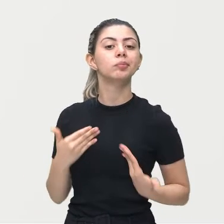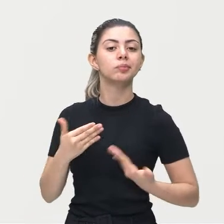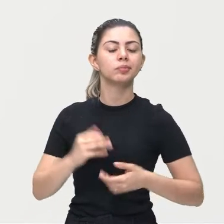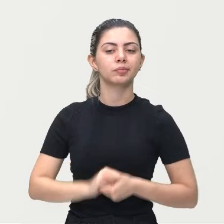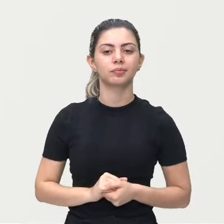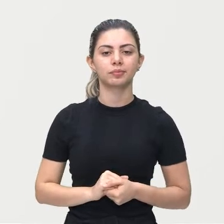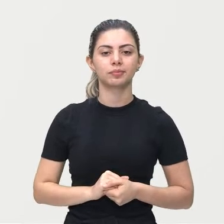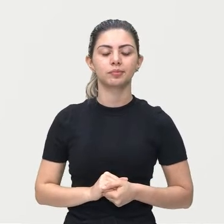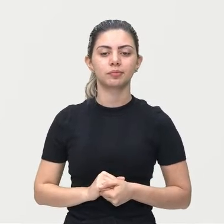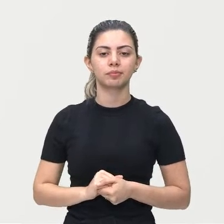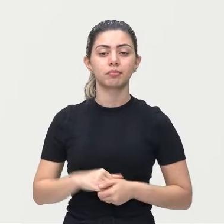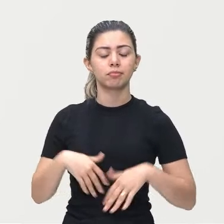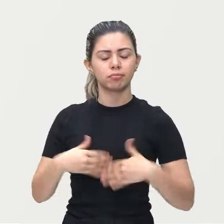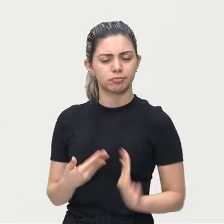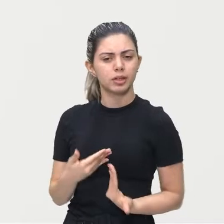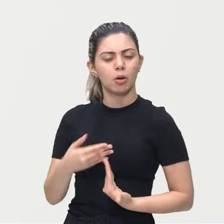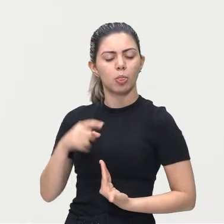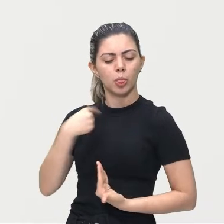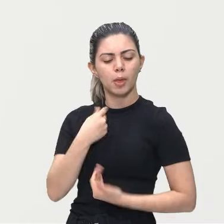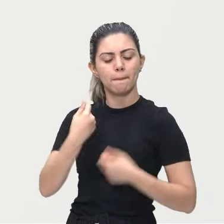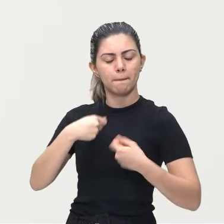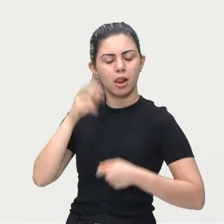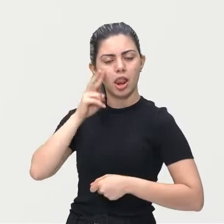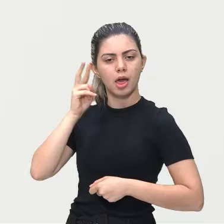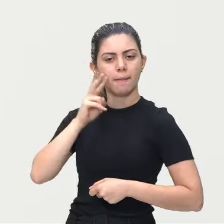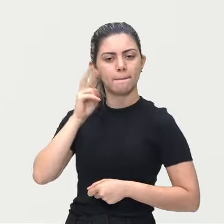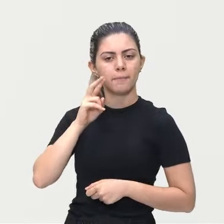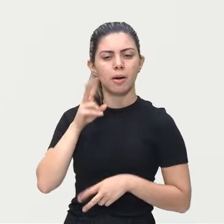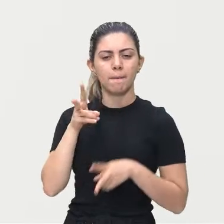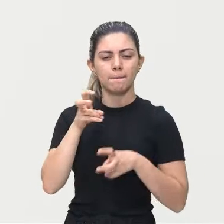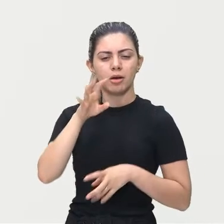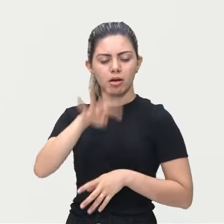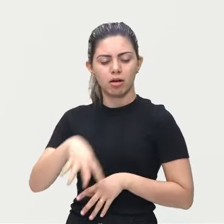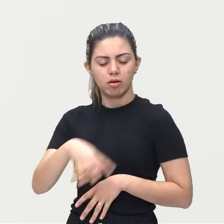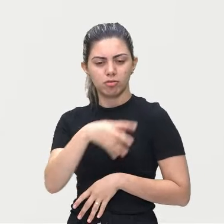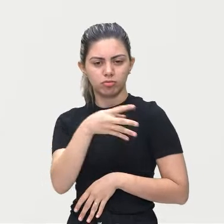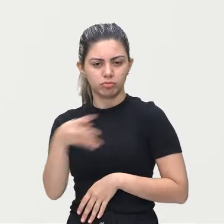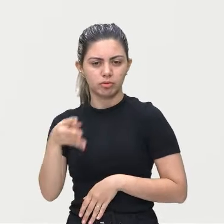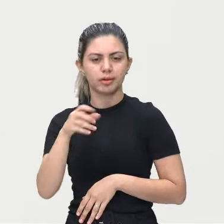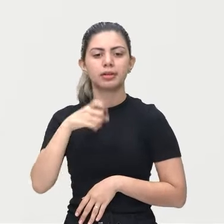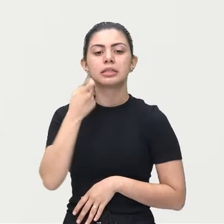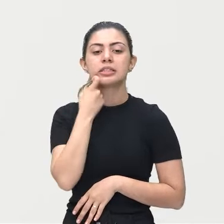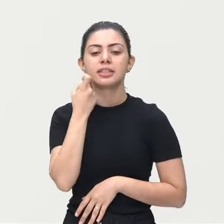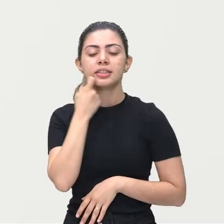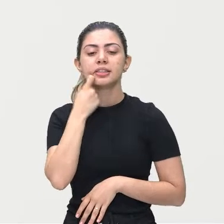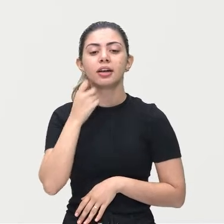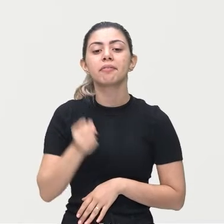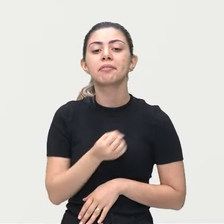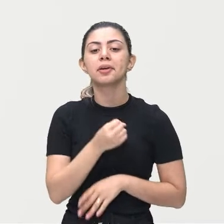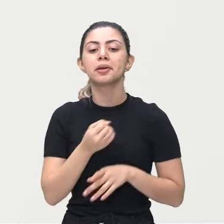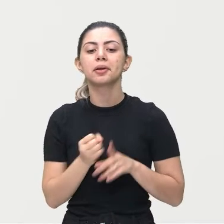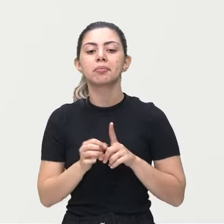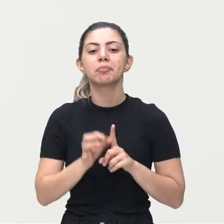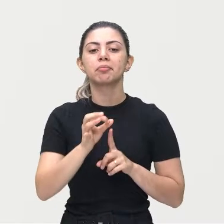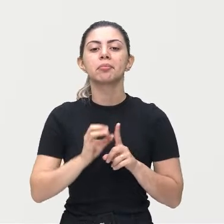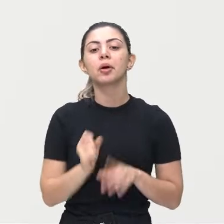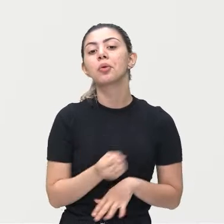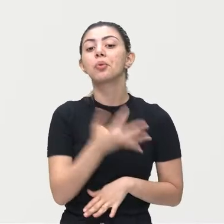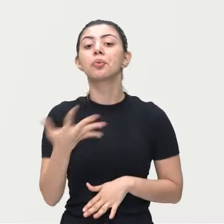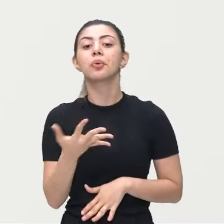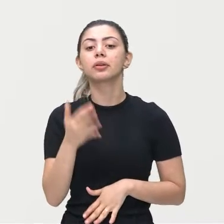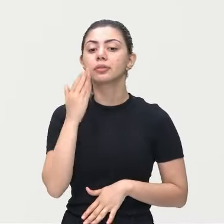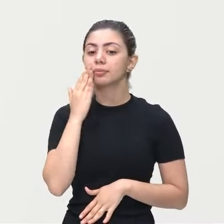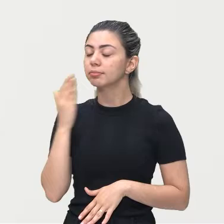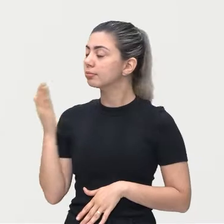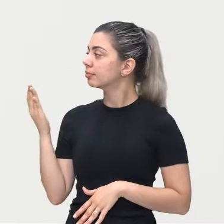temperatura? Então, lembrando, quando nós olhamos para cá, olha só, sexta-feira, quanto que estava essa